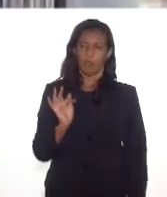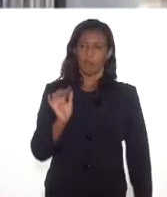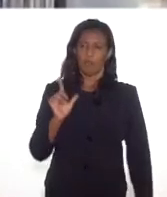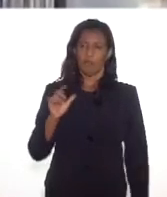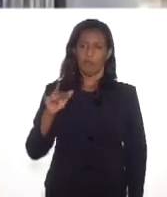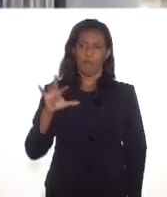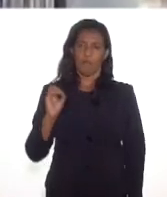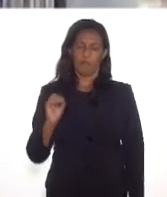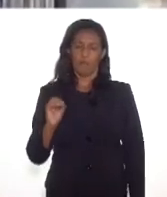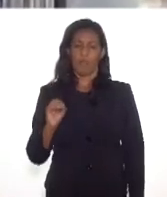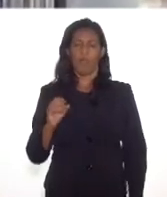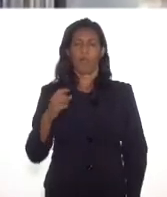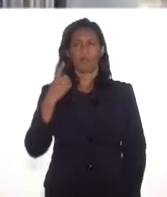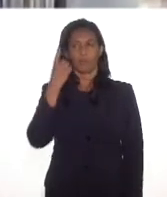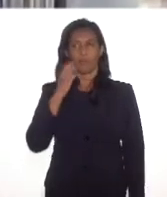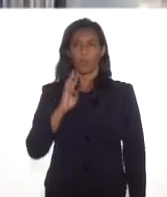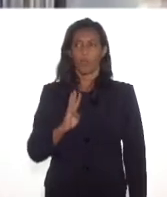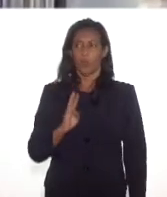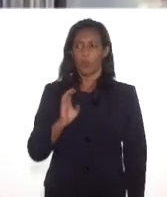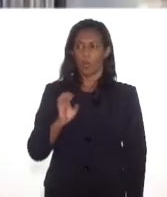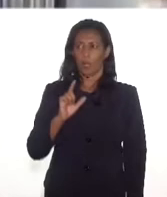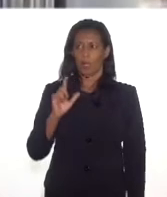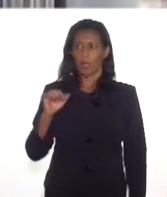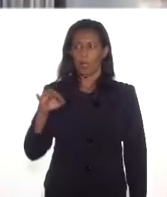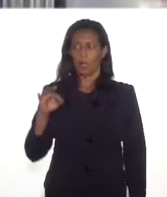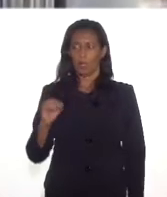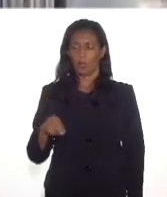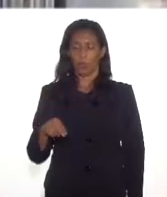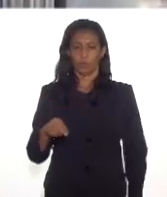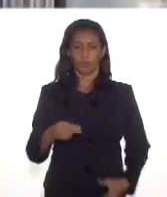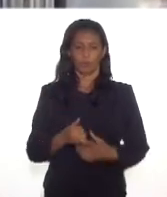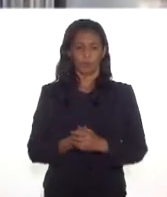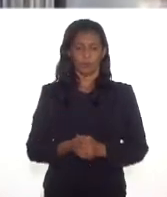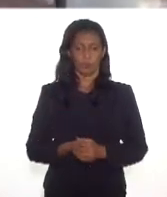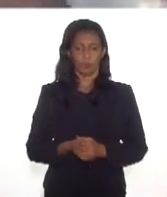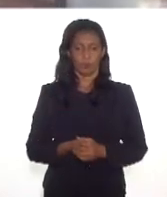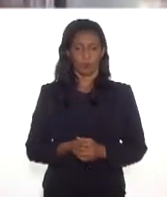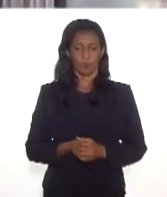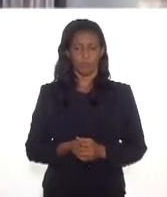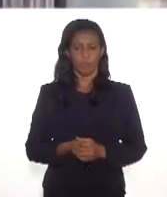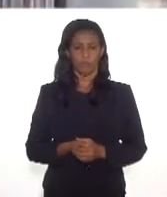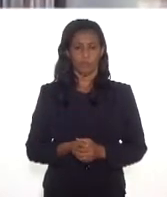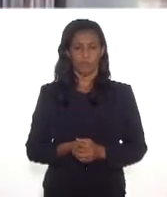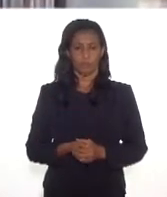o deputado Wellington e eu. Então,